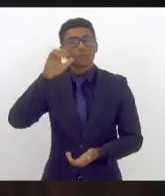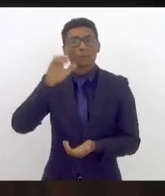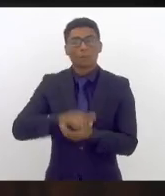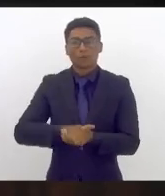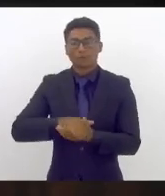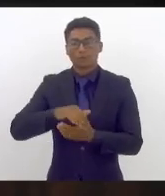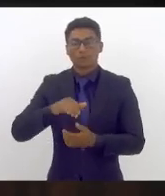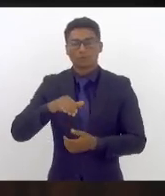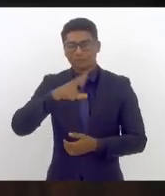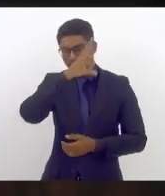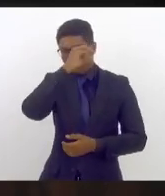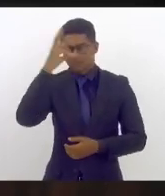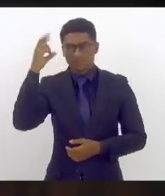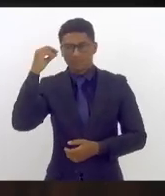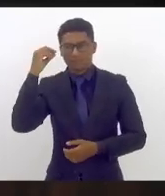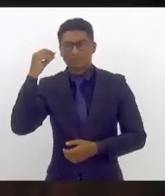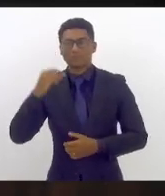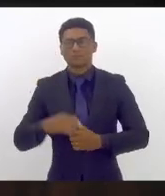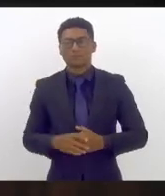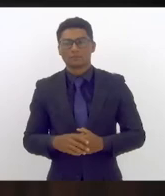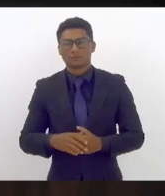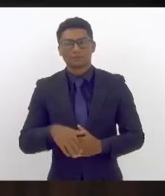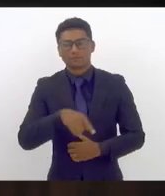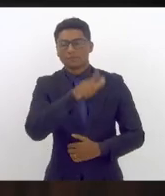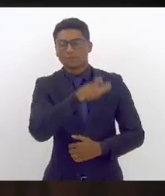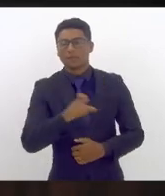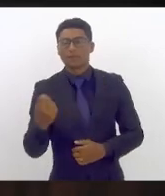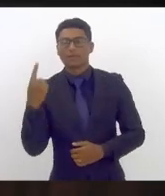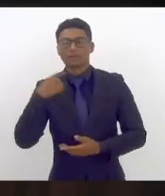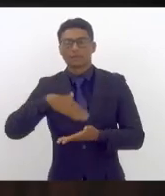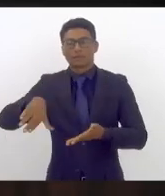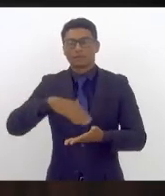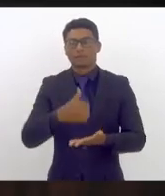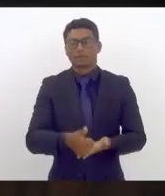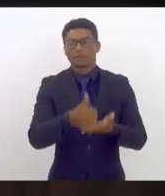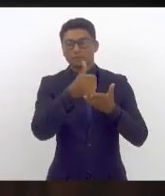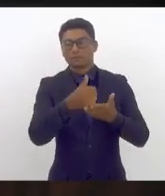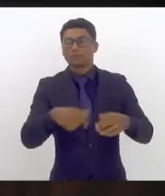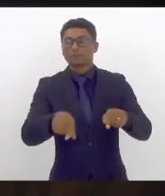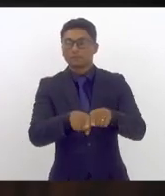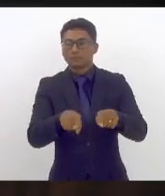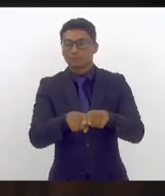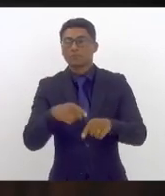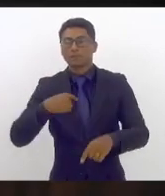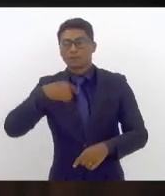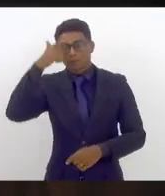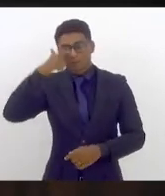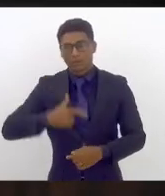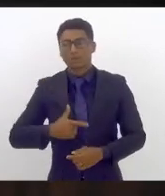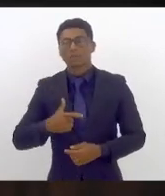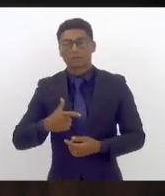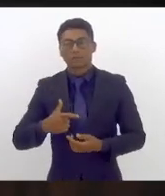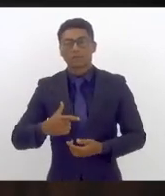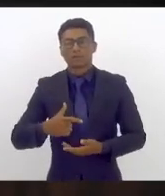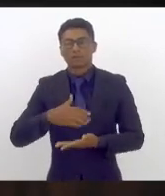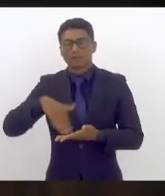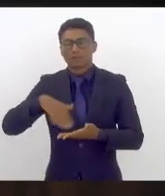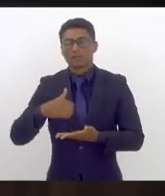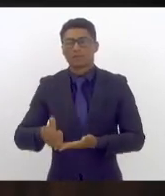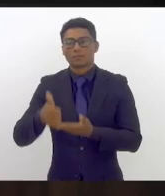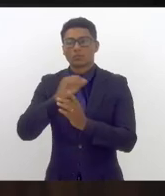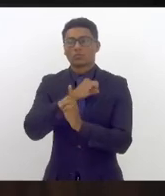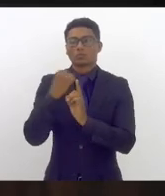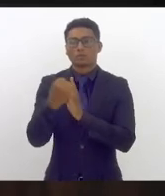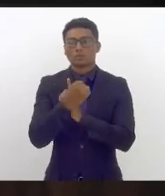na época foi Secretária de Assistência tanto ela como eu secretário da ciência social Assistência